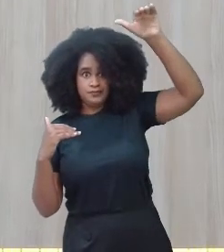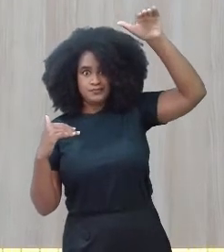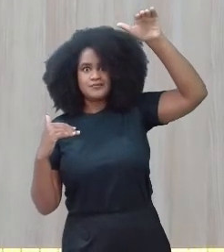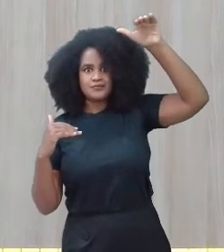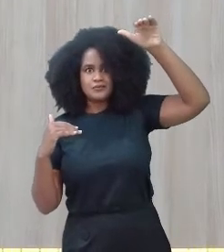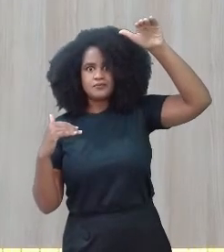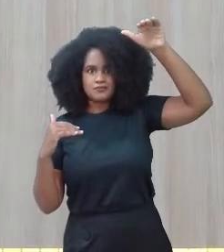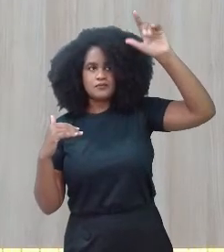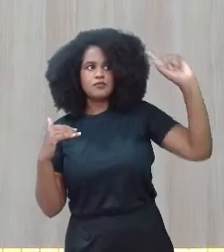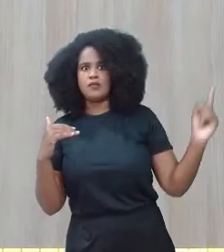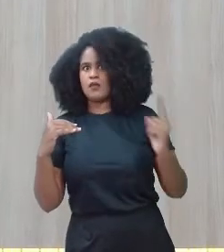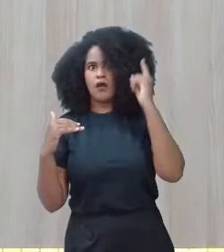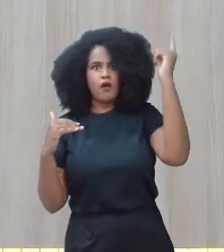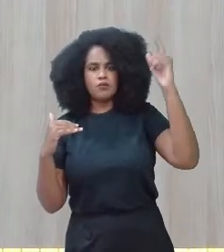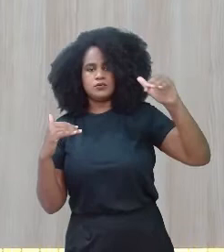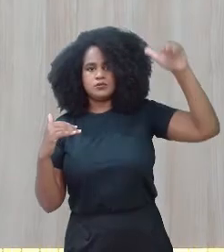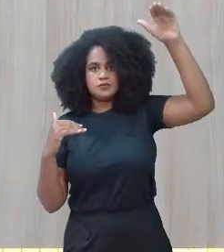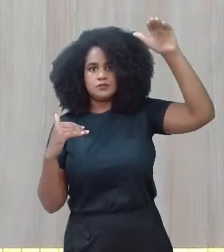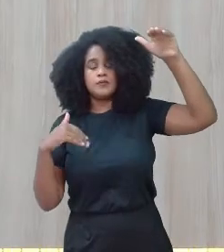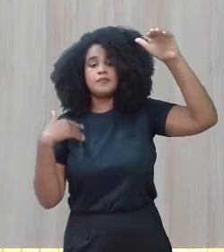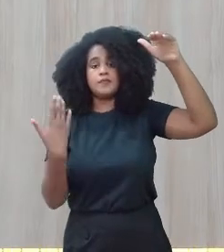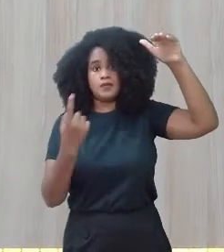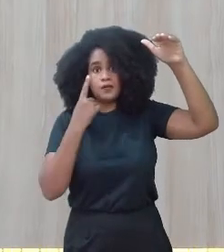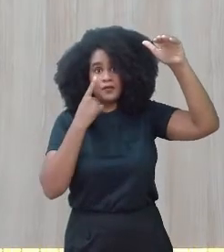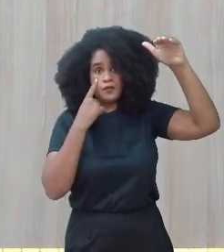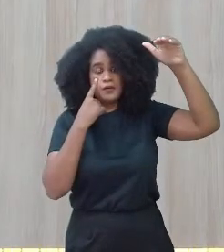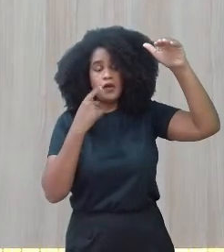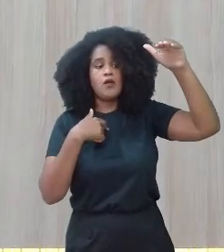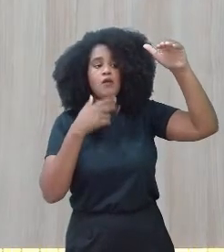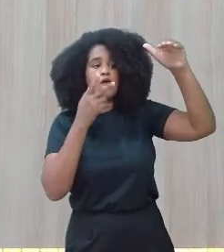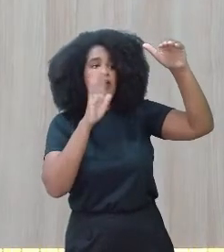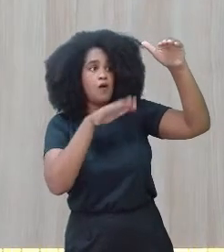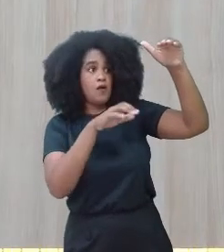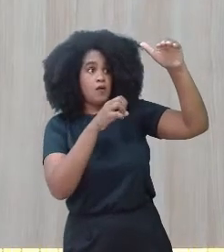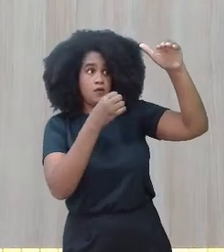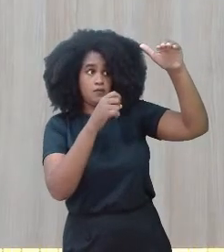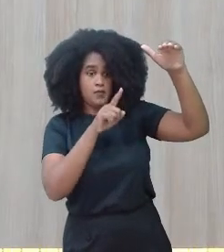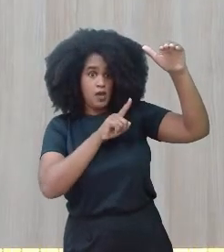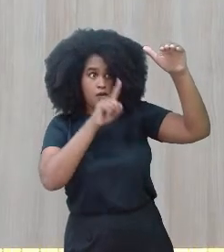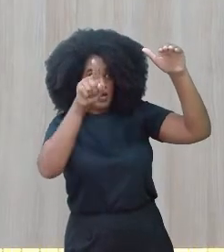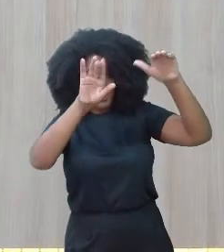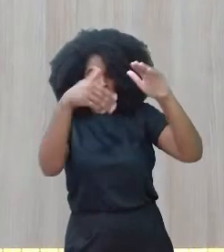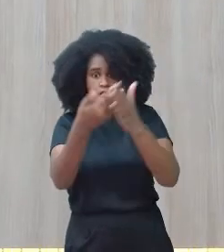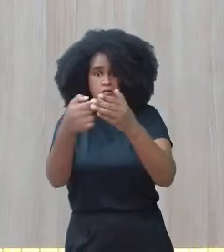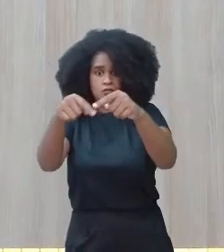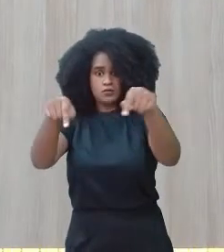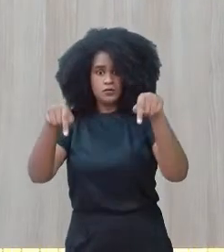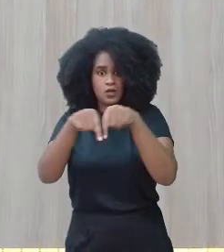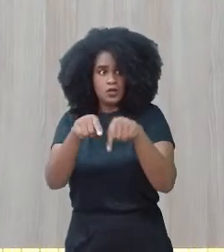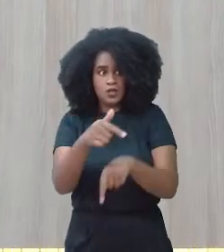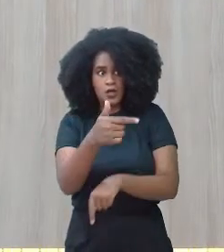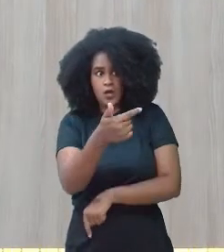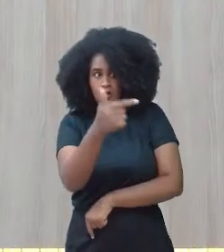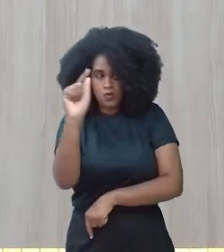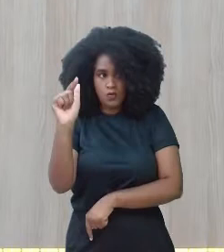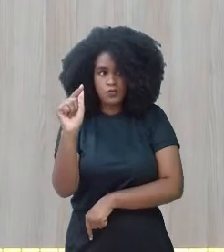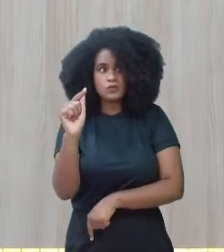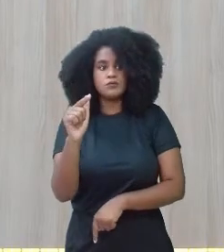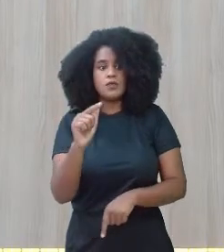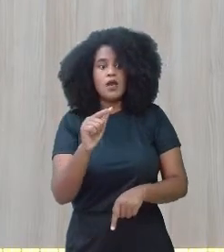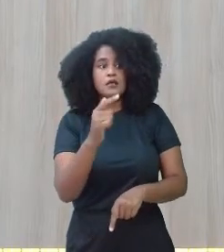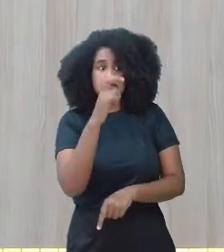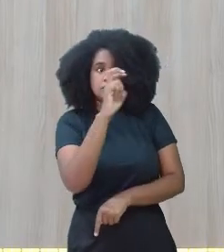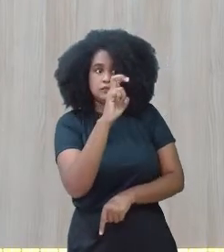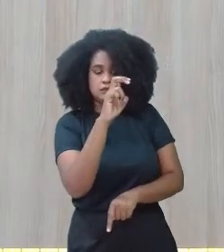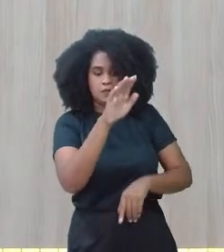assim, olha, Billy, para ir daqui à próxima sala, você vai dar 5 passos. Mas 5 passos meus são 3 passos de Billy.